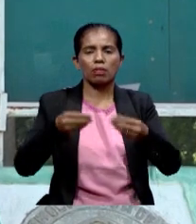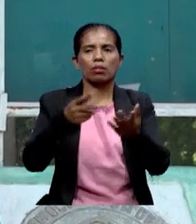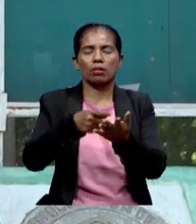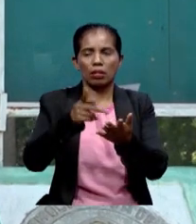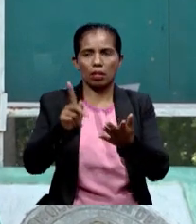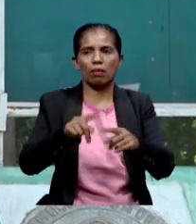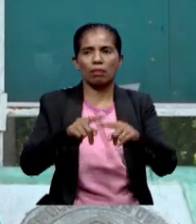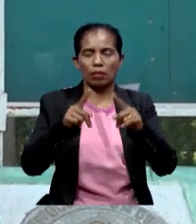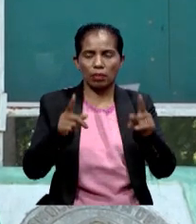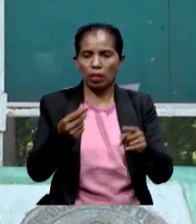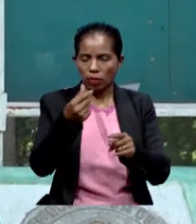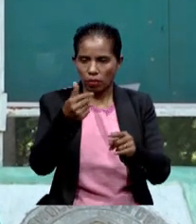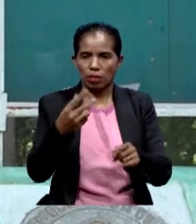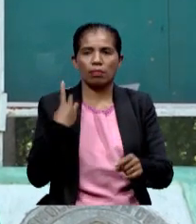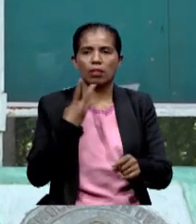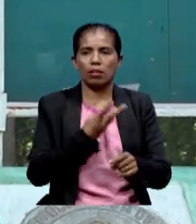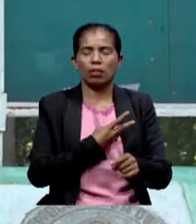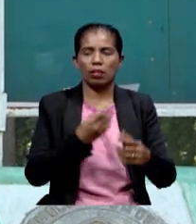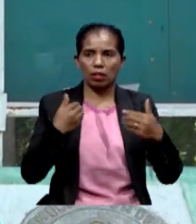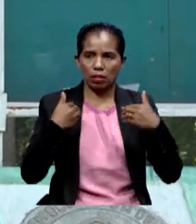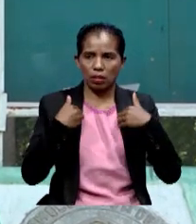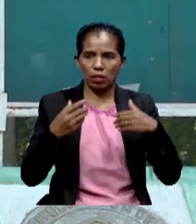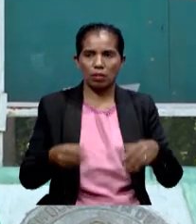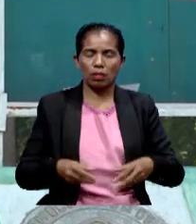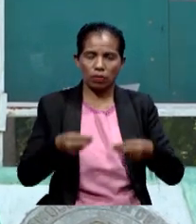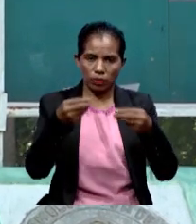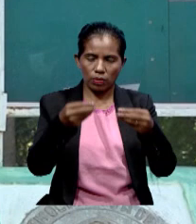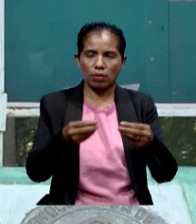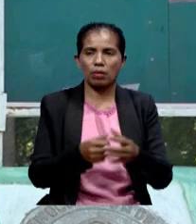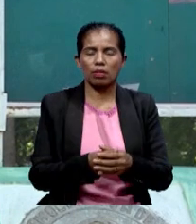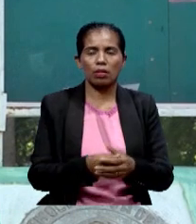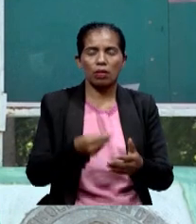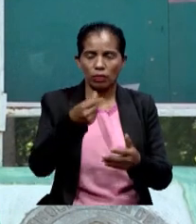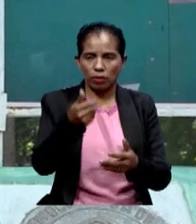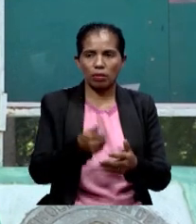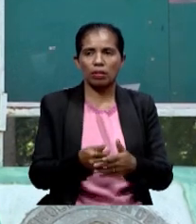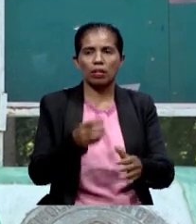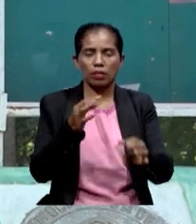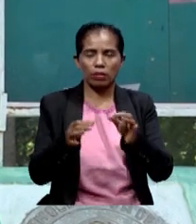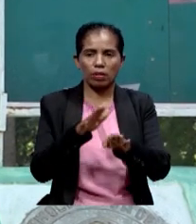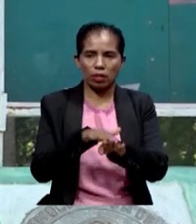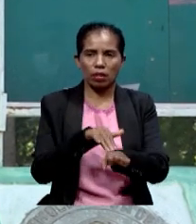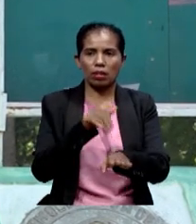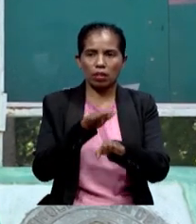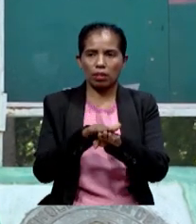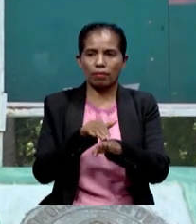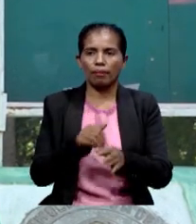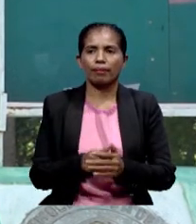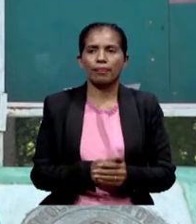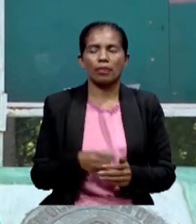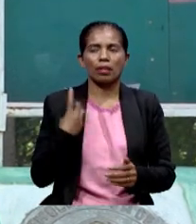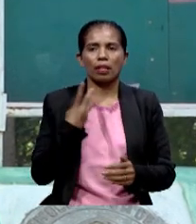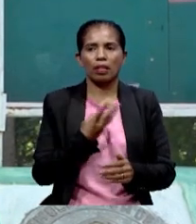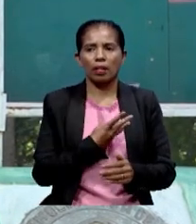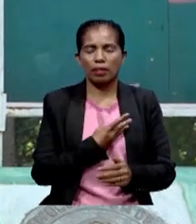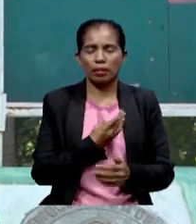bebe oituan nebe iha fo oituan mas bebe ita nebe sarani